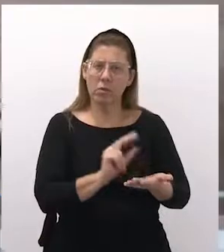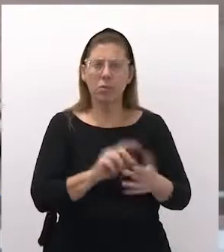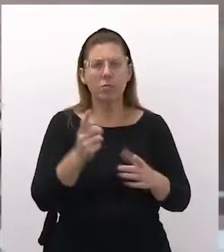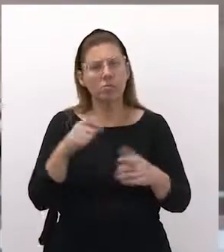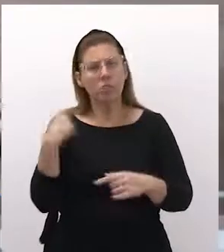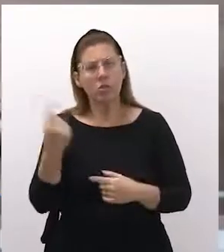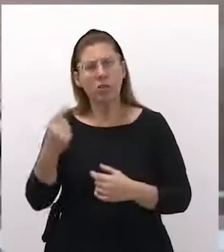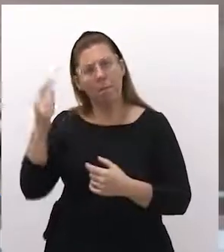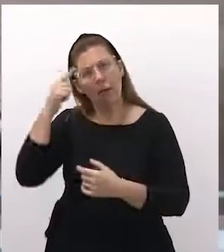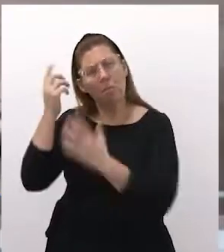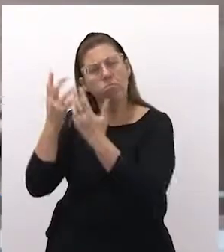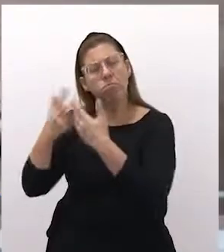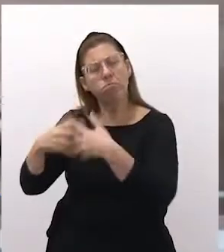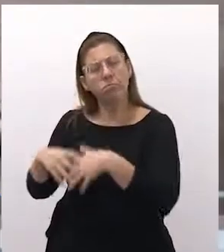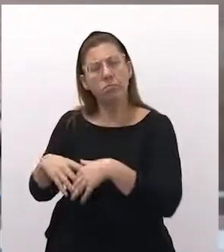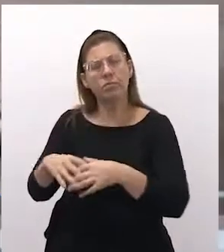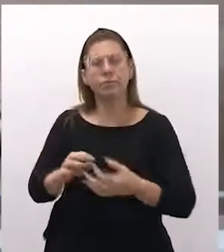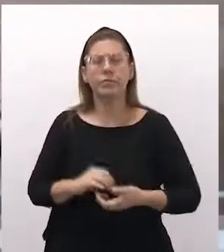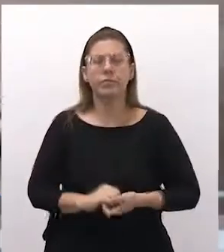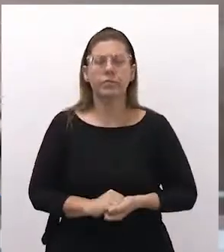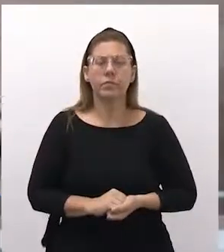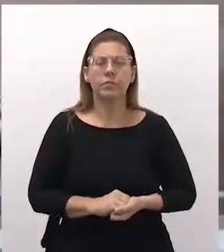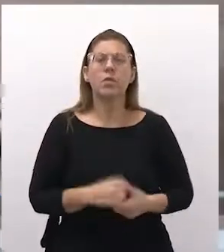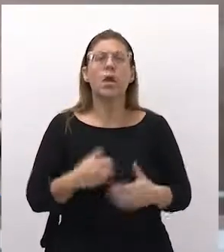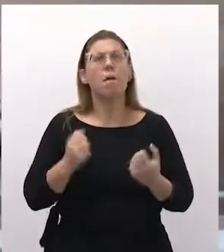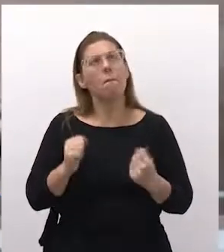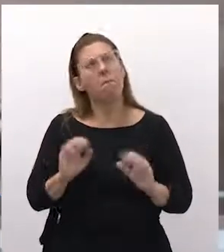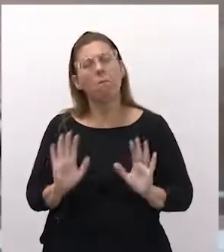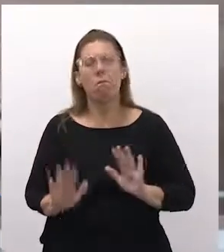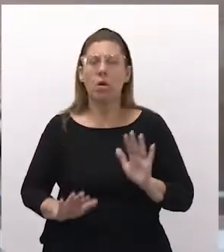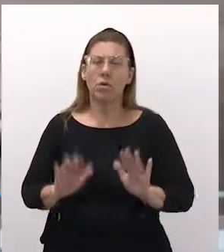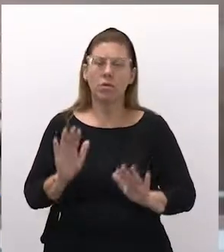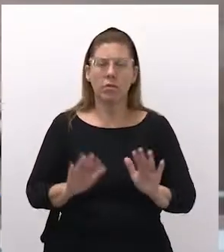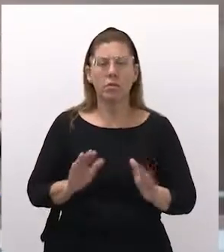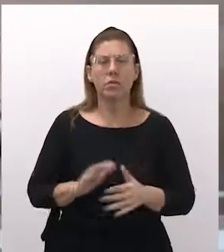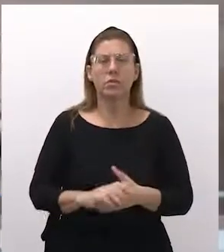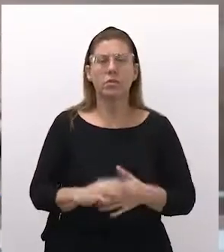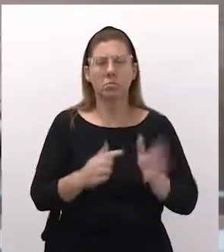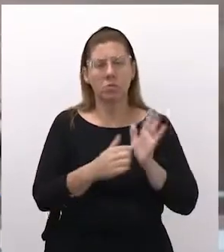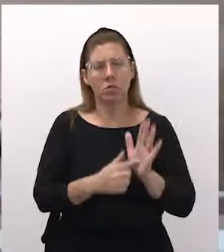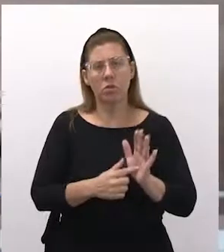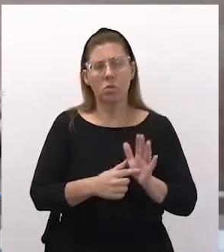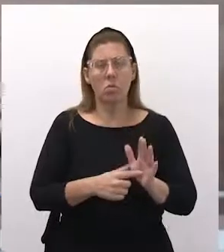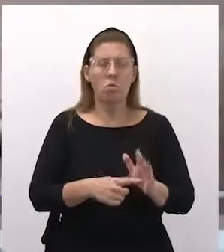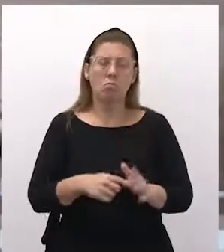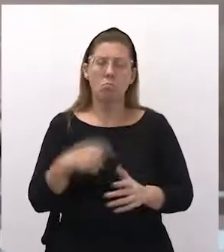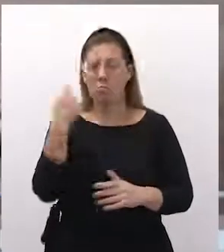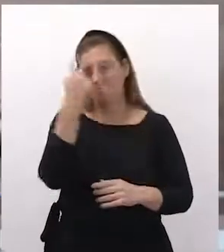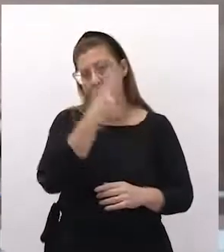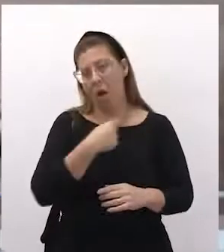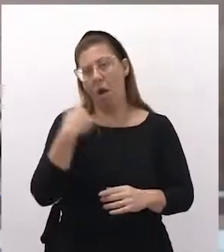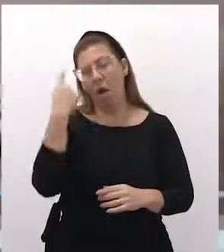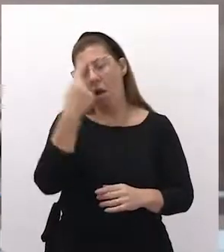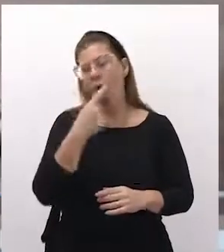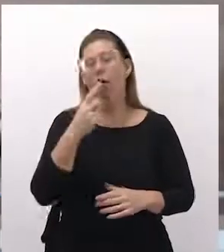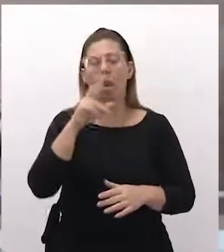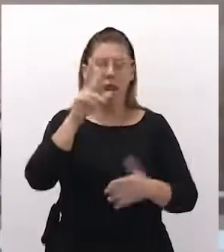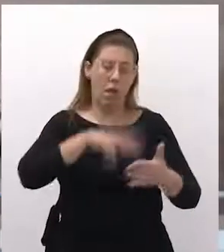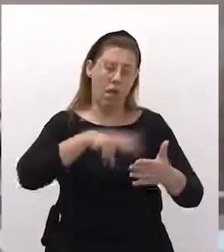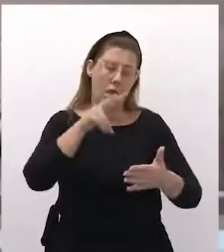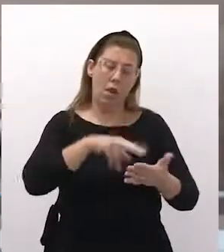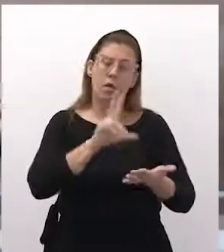um pouquinho e poderia, assim, a gente poderia passar essa 1h30 de aula lendo